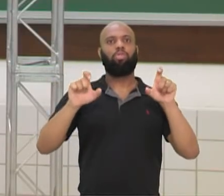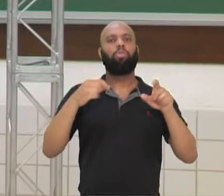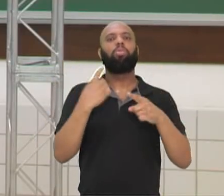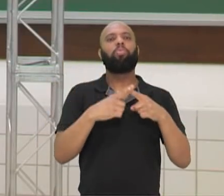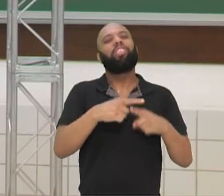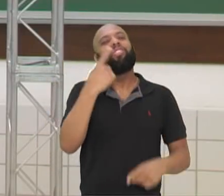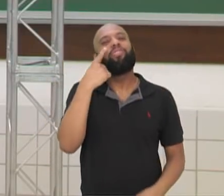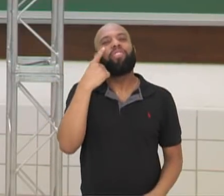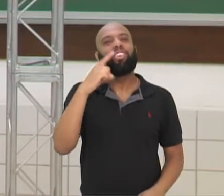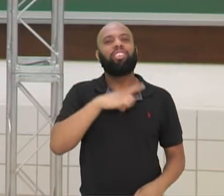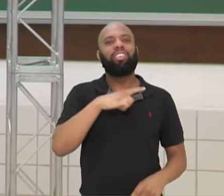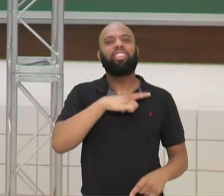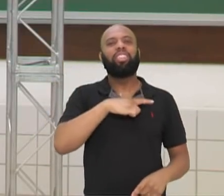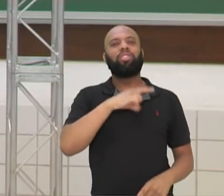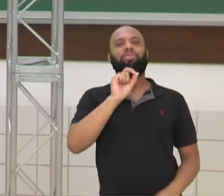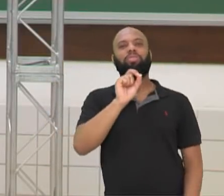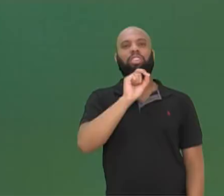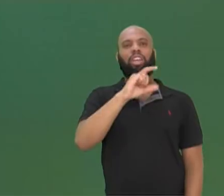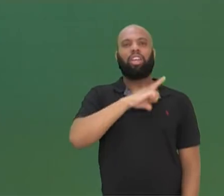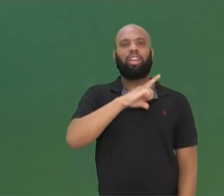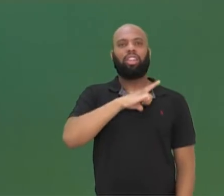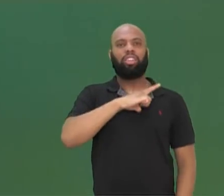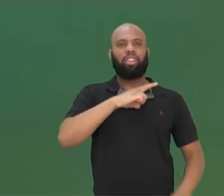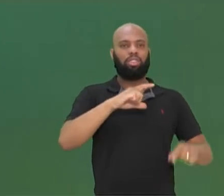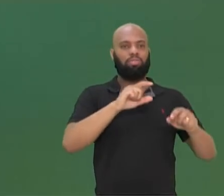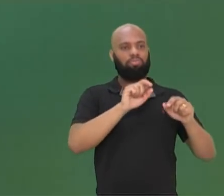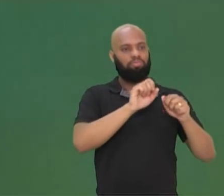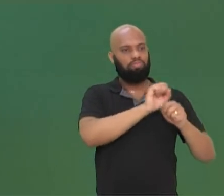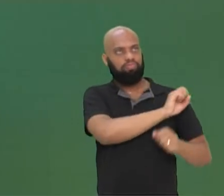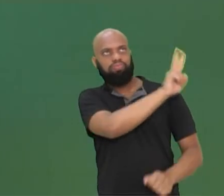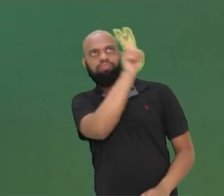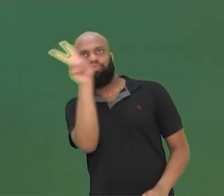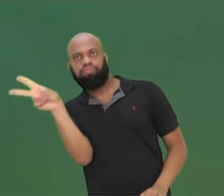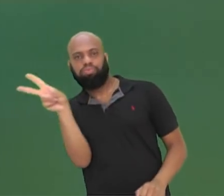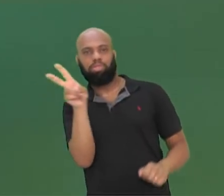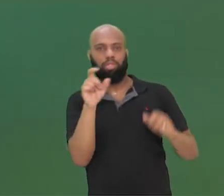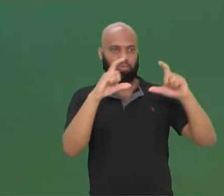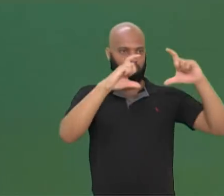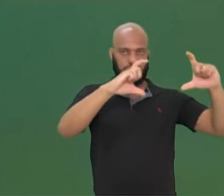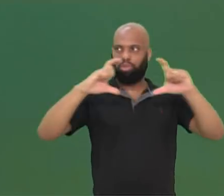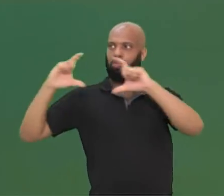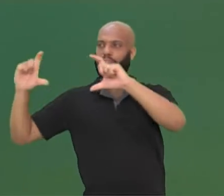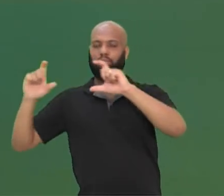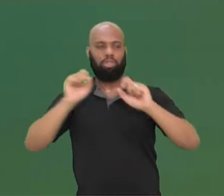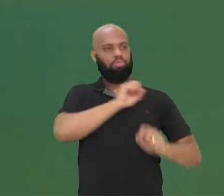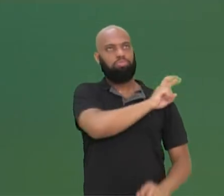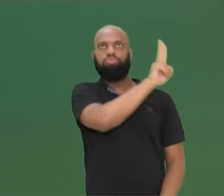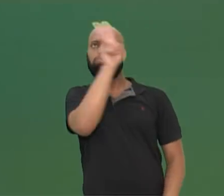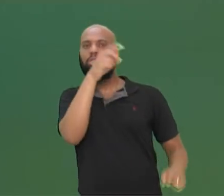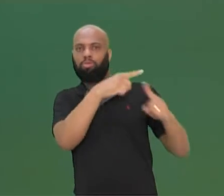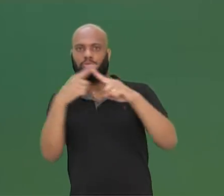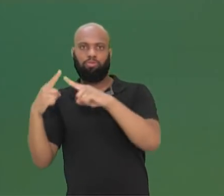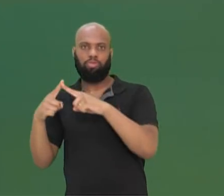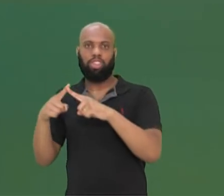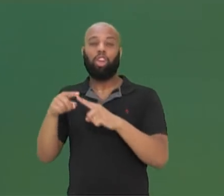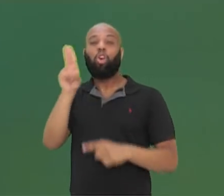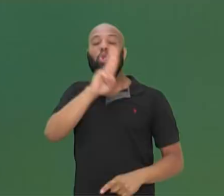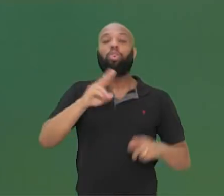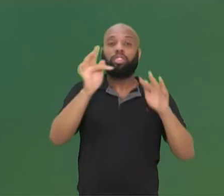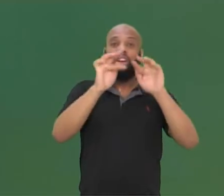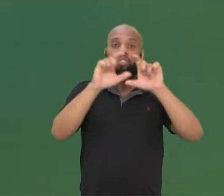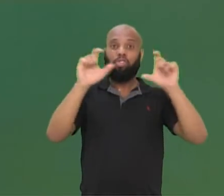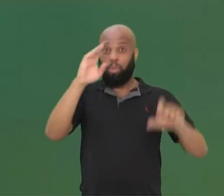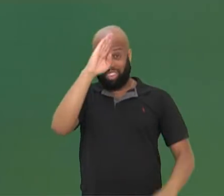distributiva demora um pouco mais. Mas pode fazer, tudo bem. Mas aplicar a fórmula é sempre mais rápido. Vamos fazer a mesma coisa